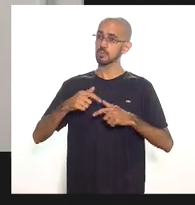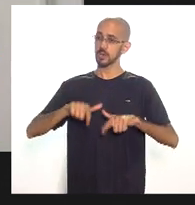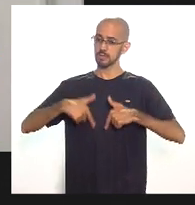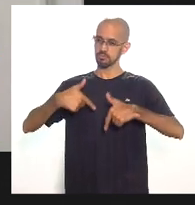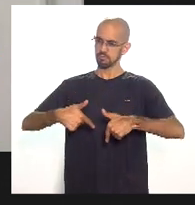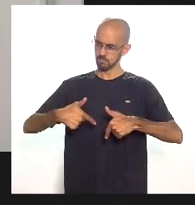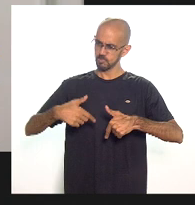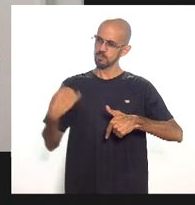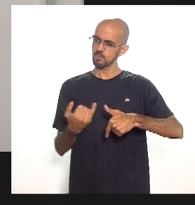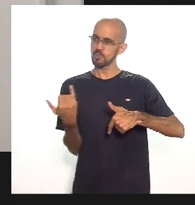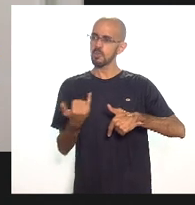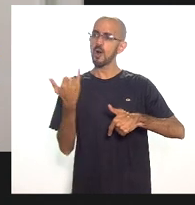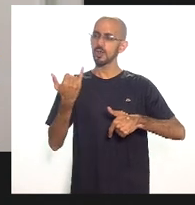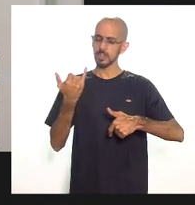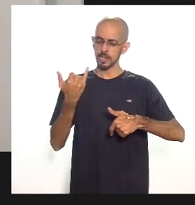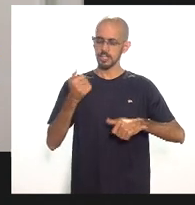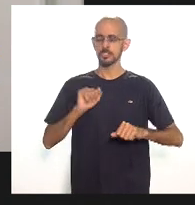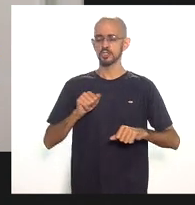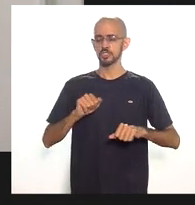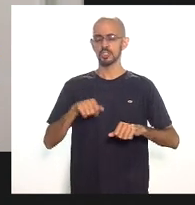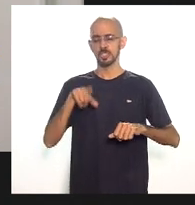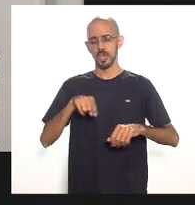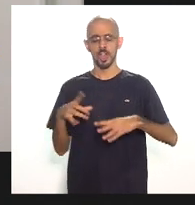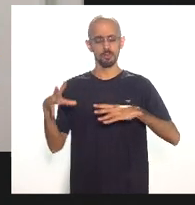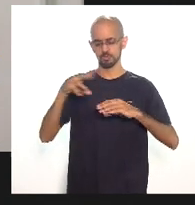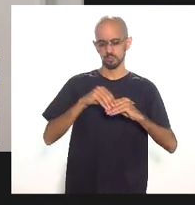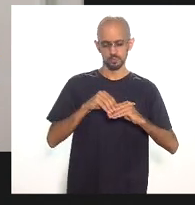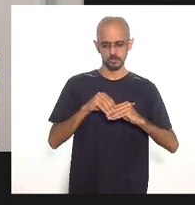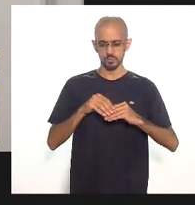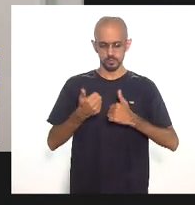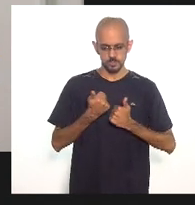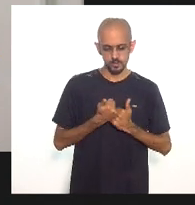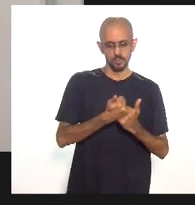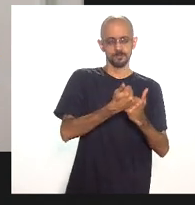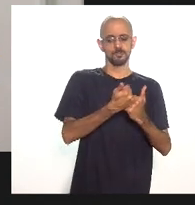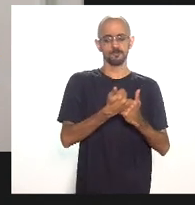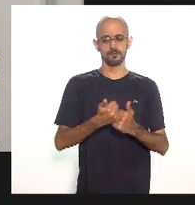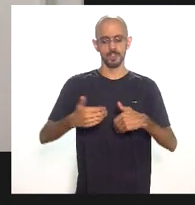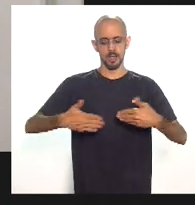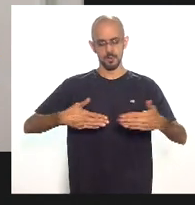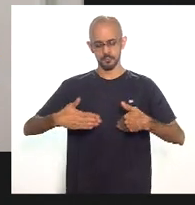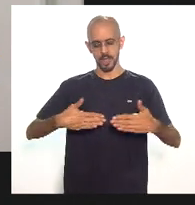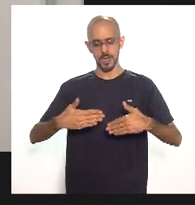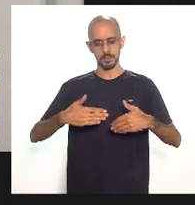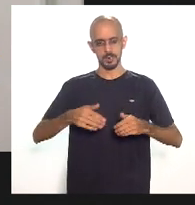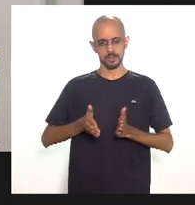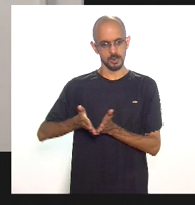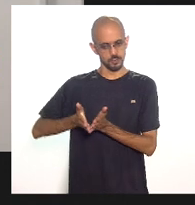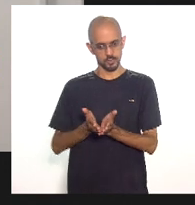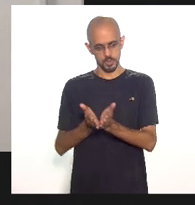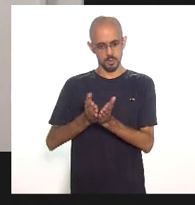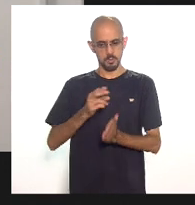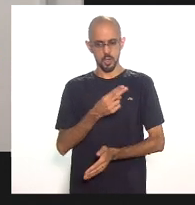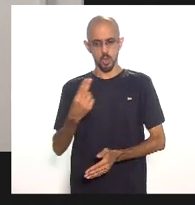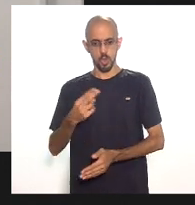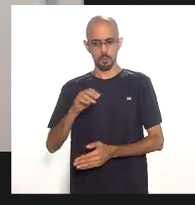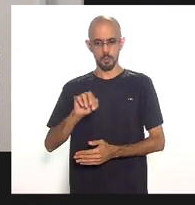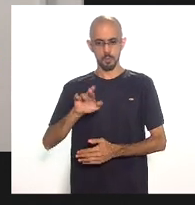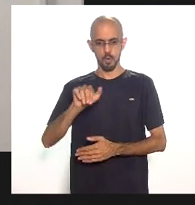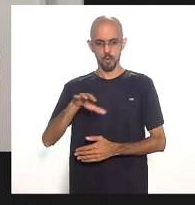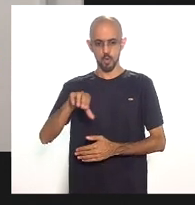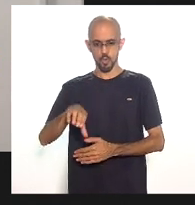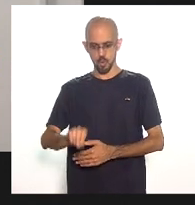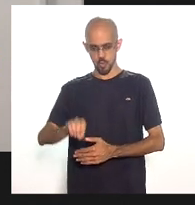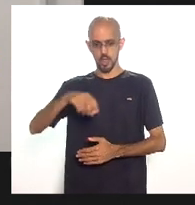que necessária, visando o incremento da indústria naval no estado do Rio de Janeiro. Me chamo Bruno Galhardo, sou